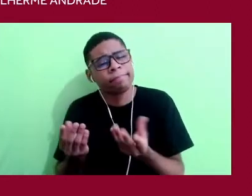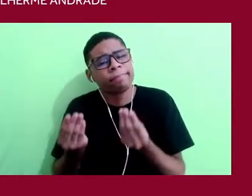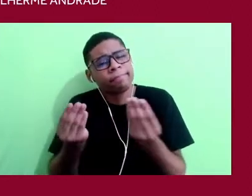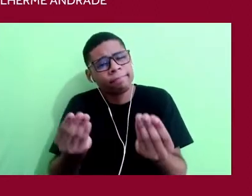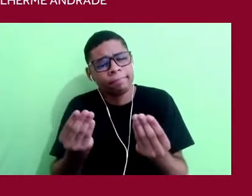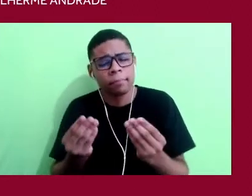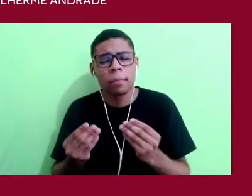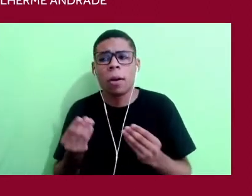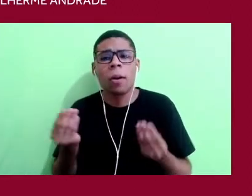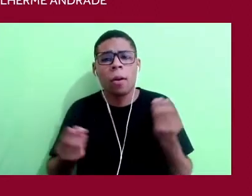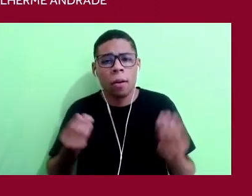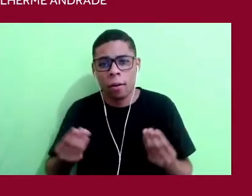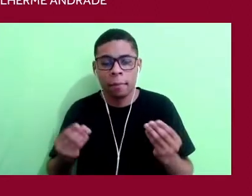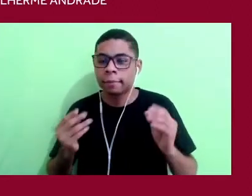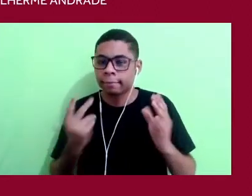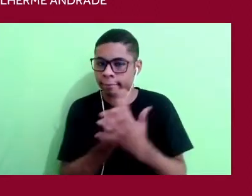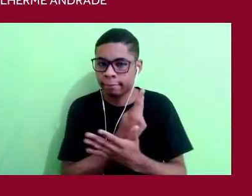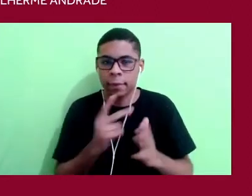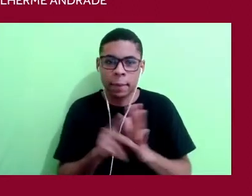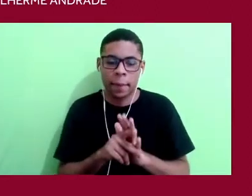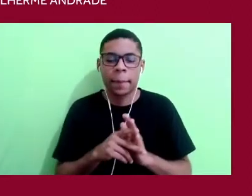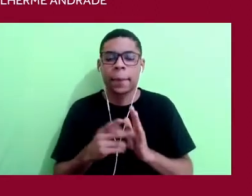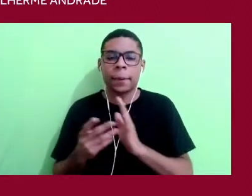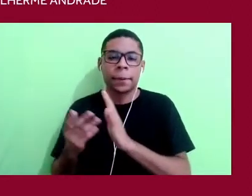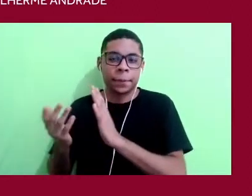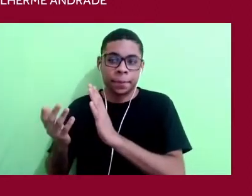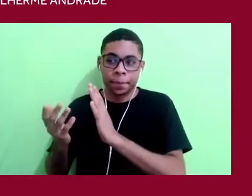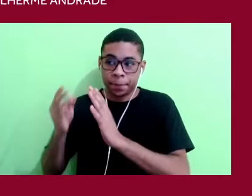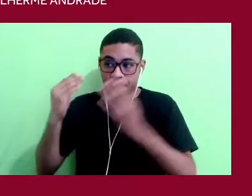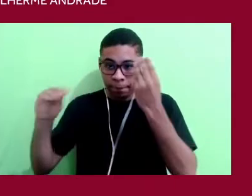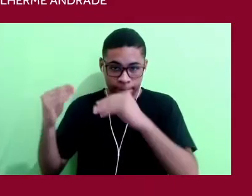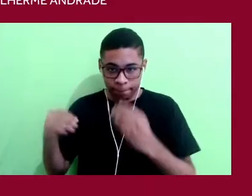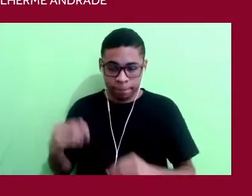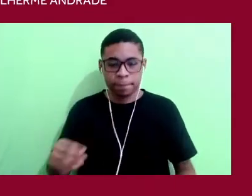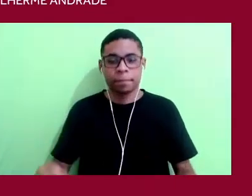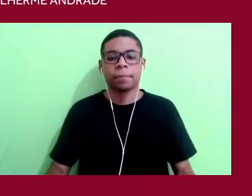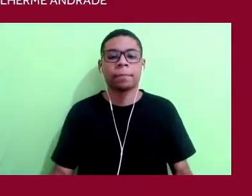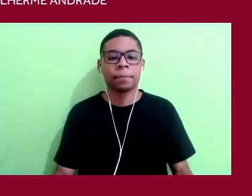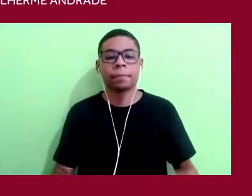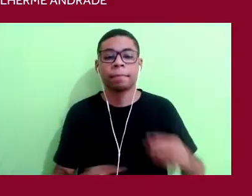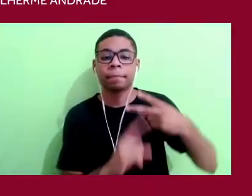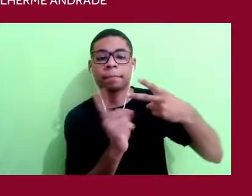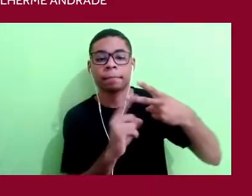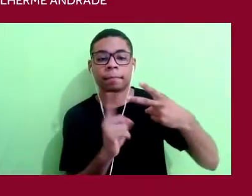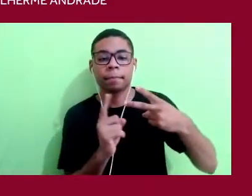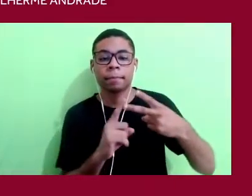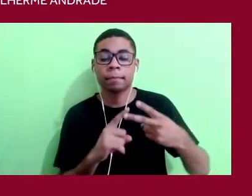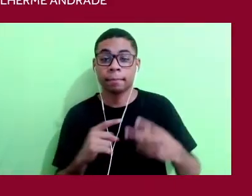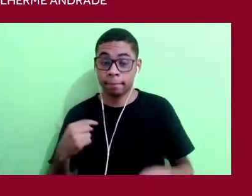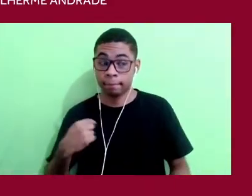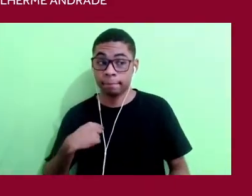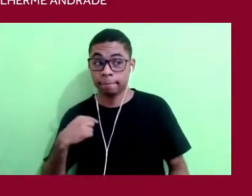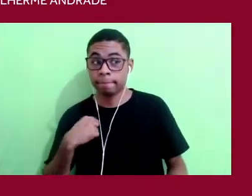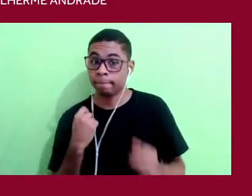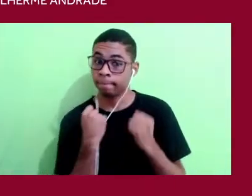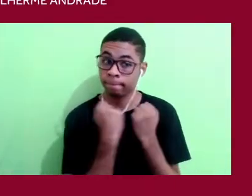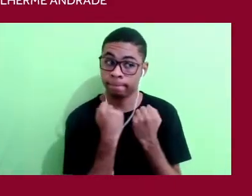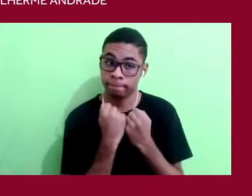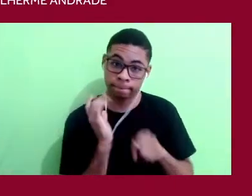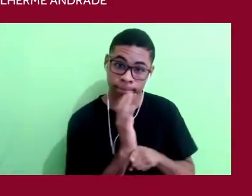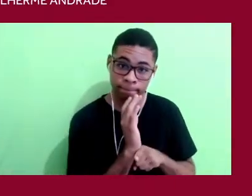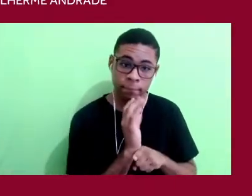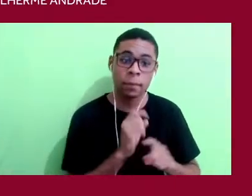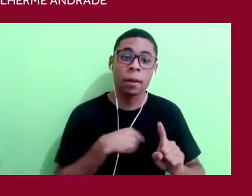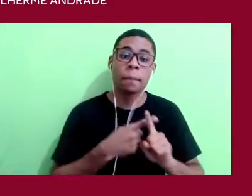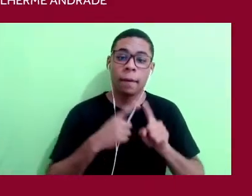para a biblioteca, tá? Segundo tópico, posicionamento e visibilidade. A gente sabe que a